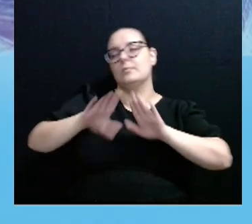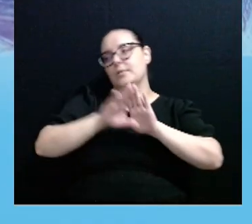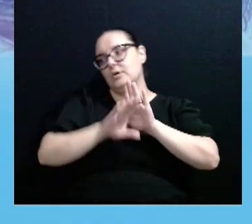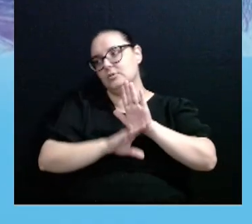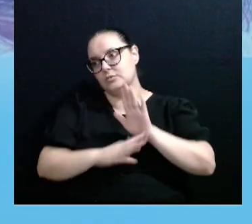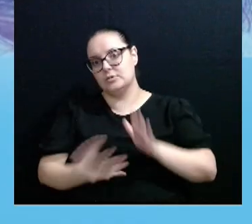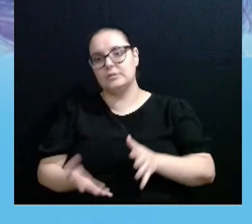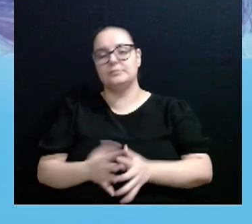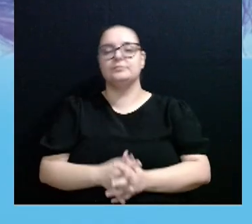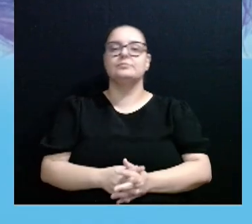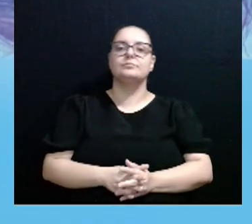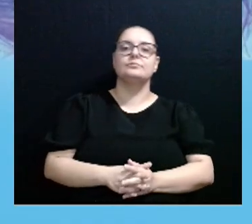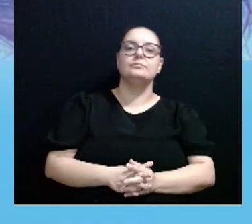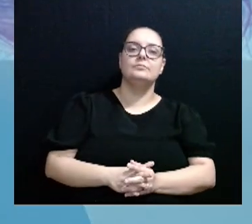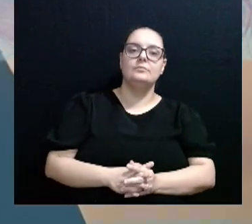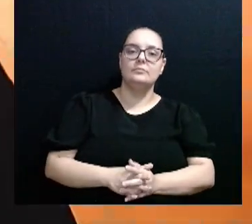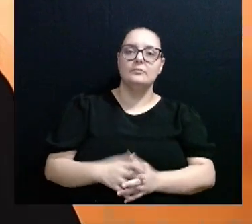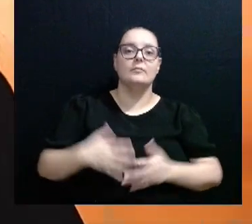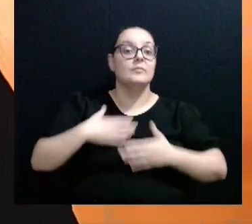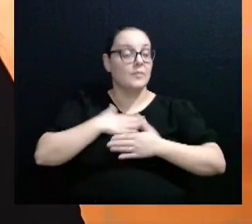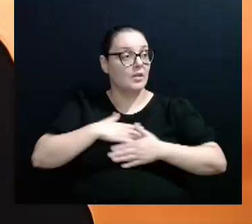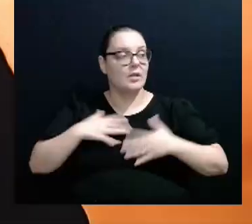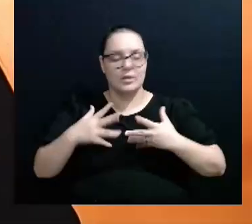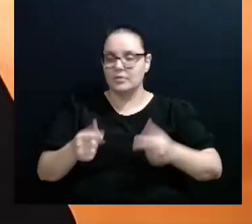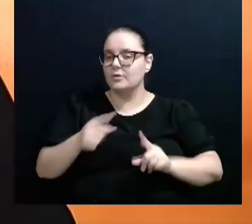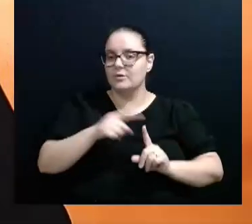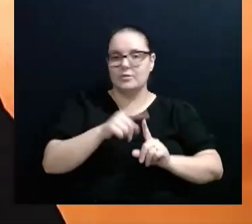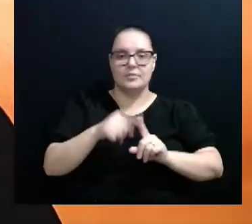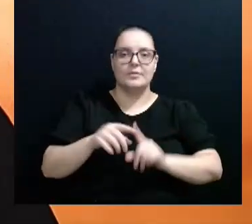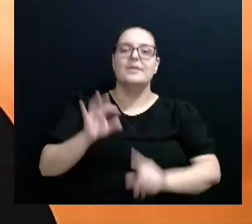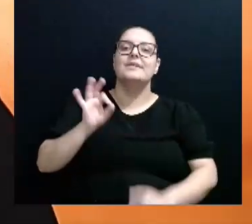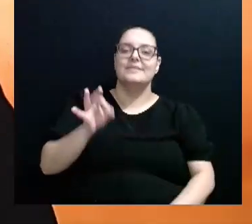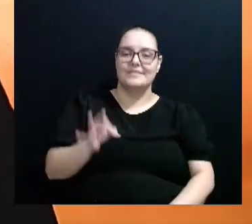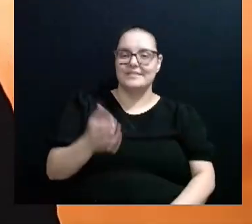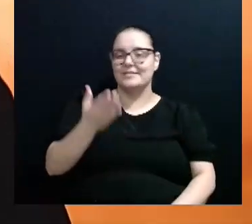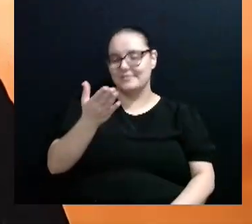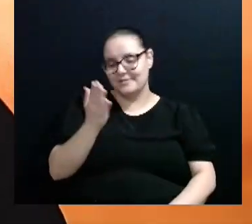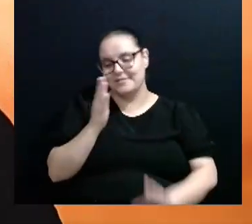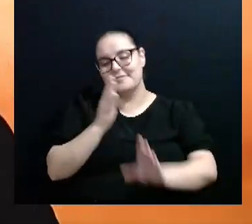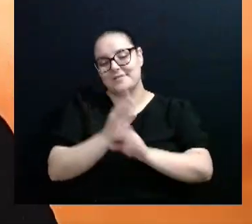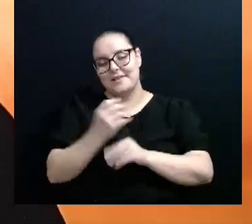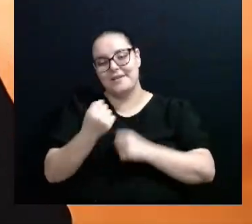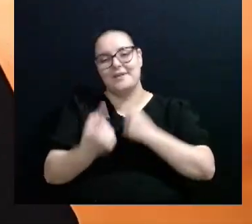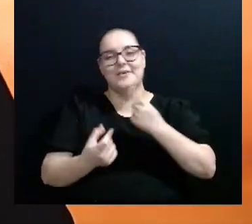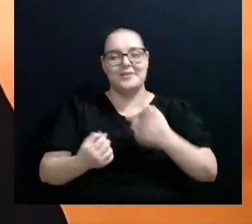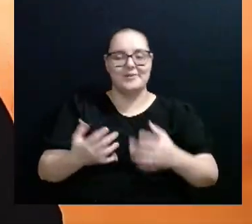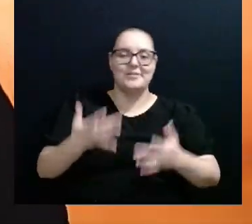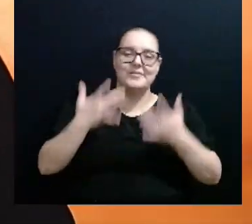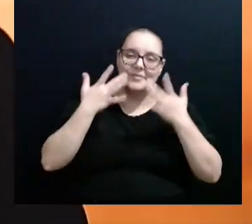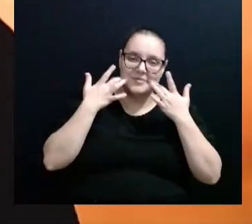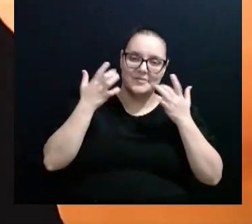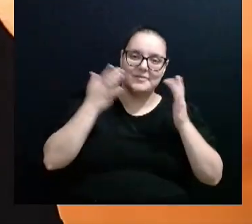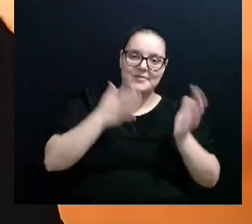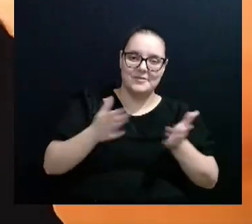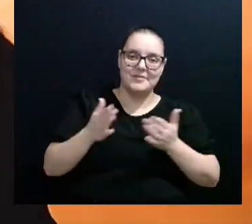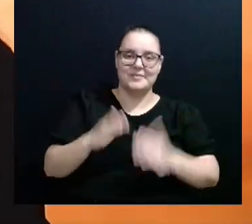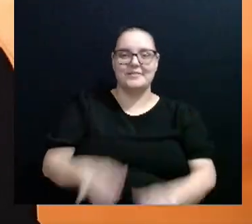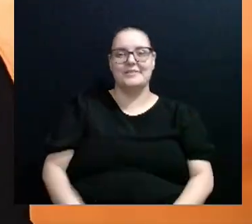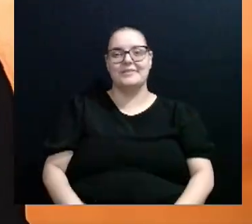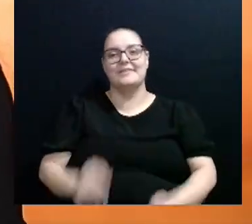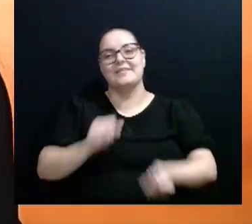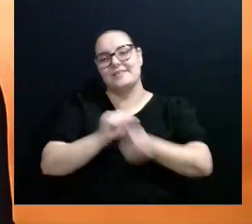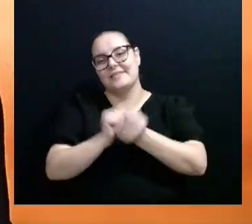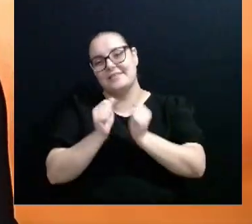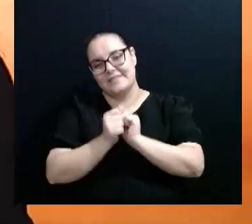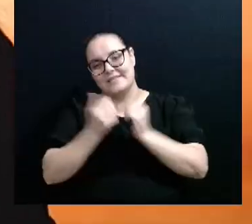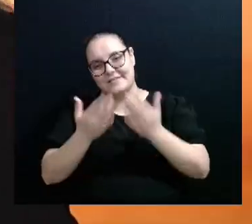que vai agradar todos os gostos. Então, com certeza você vai achar uma peça, uma produção que vai se encaixar naquilo que você gosta.